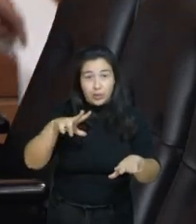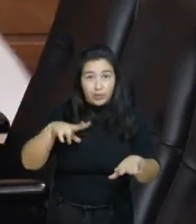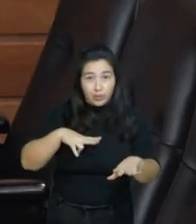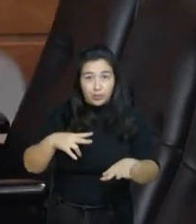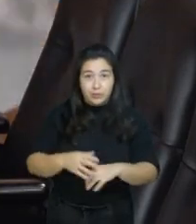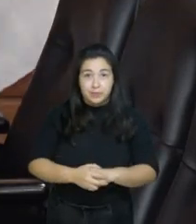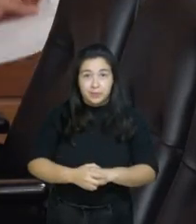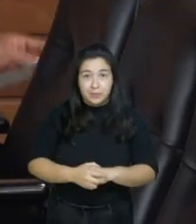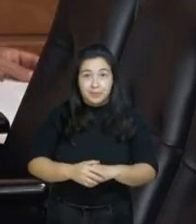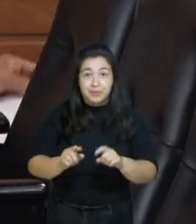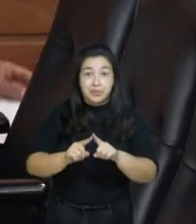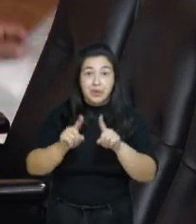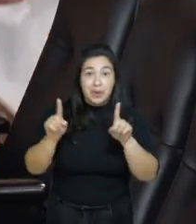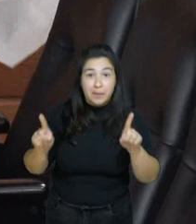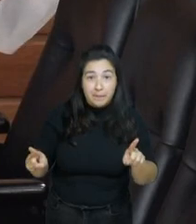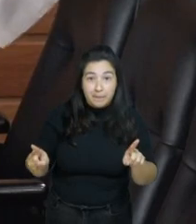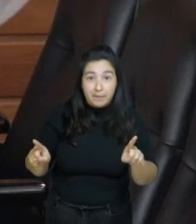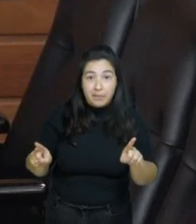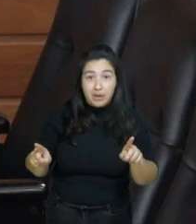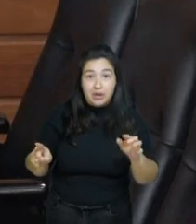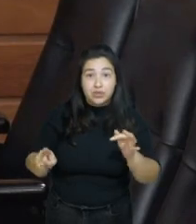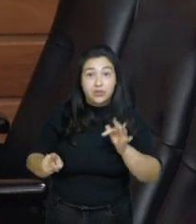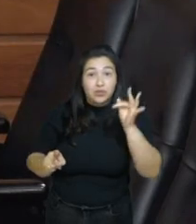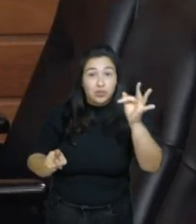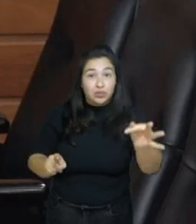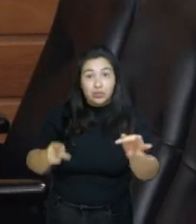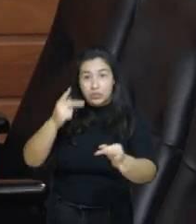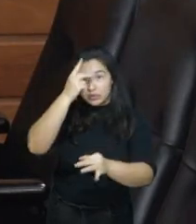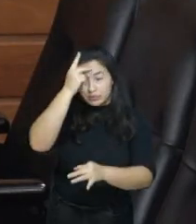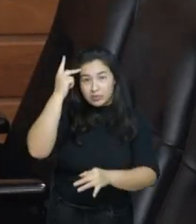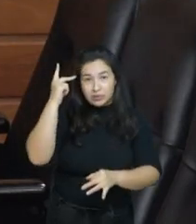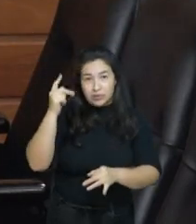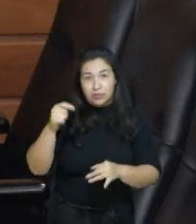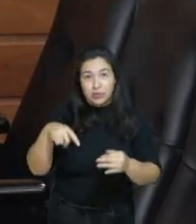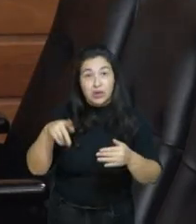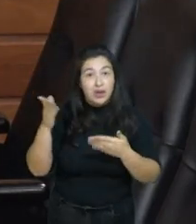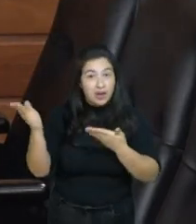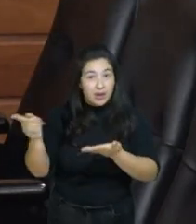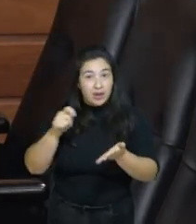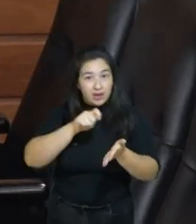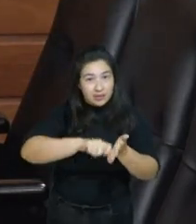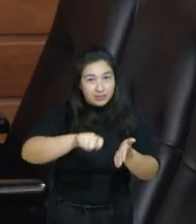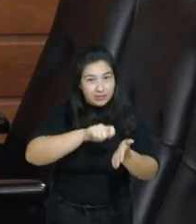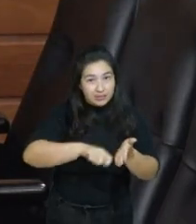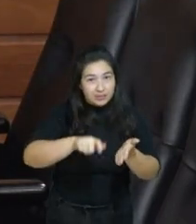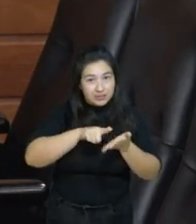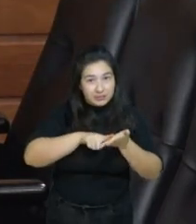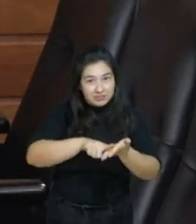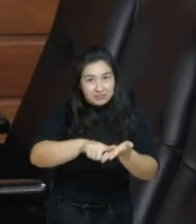da presente, mas especialmente da futura geração. Isso tudo é o que está na carta do Arthur.